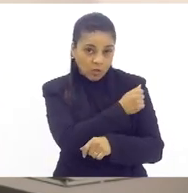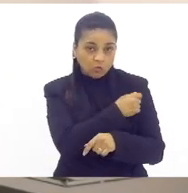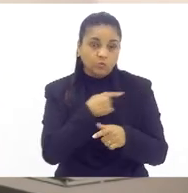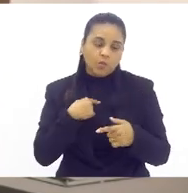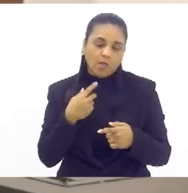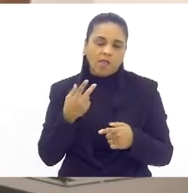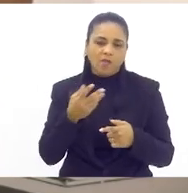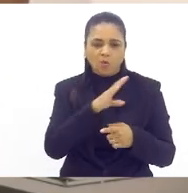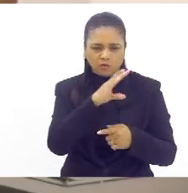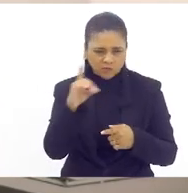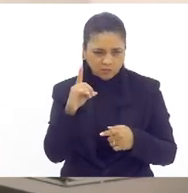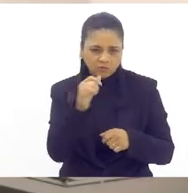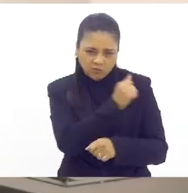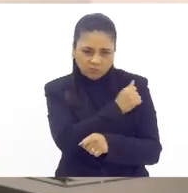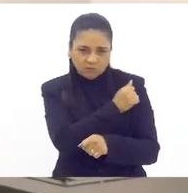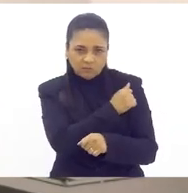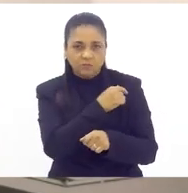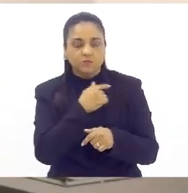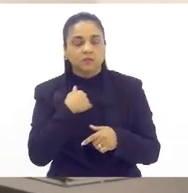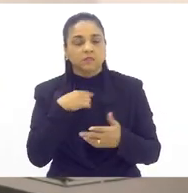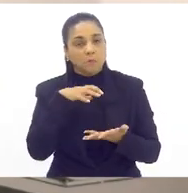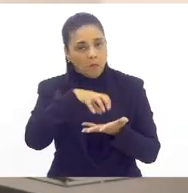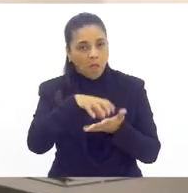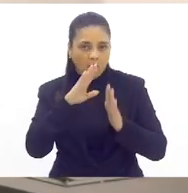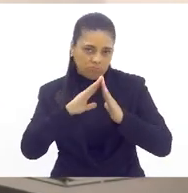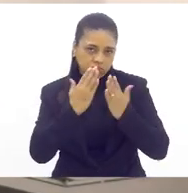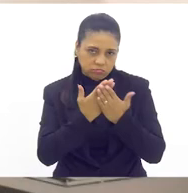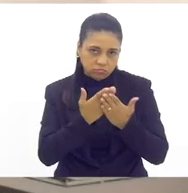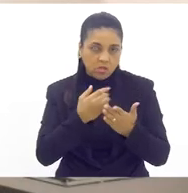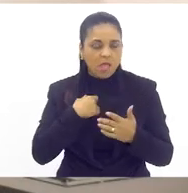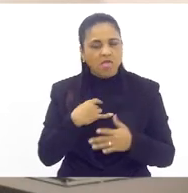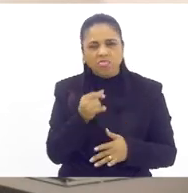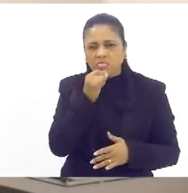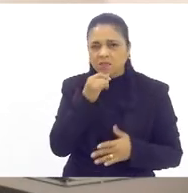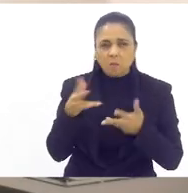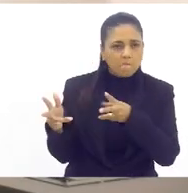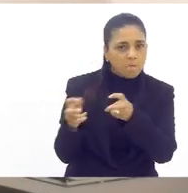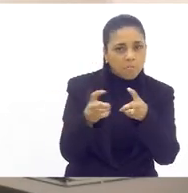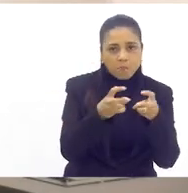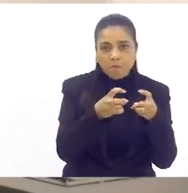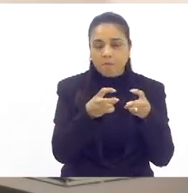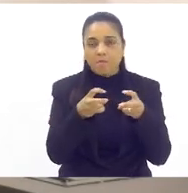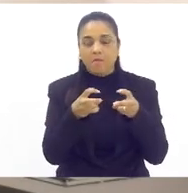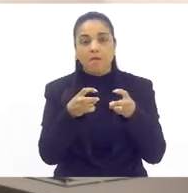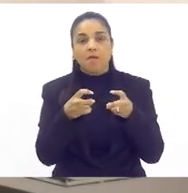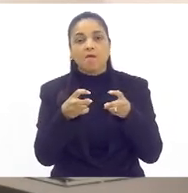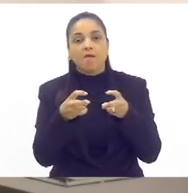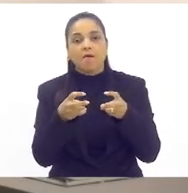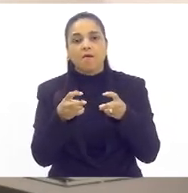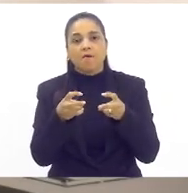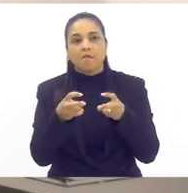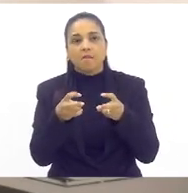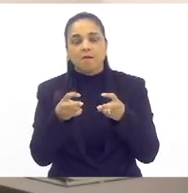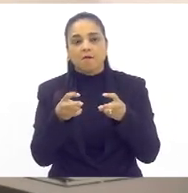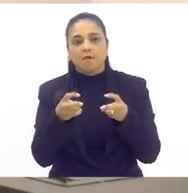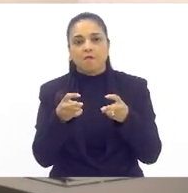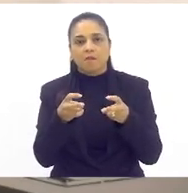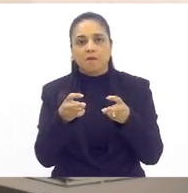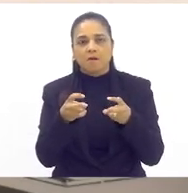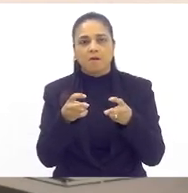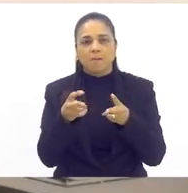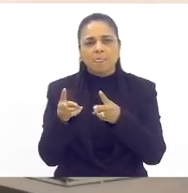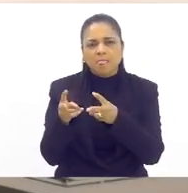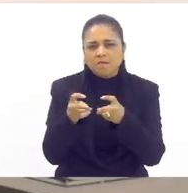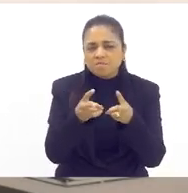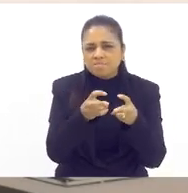e é muito triste de verdade a gente vê que nós temos uma